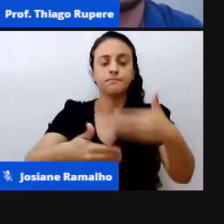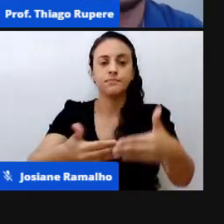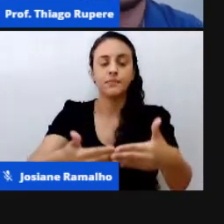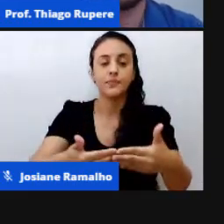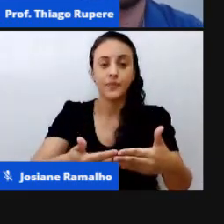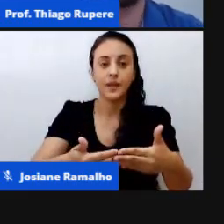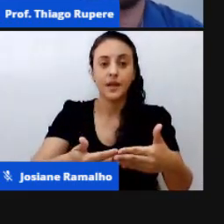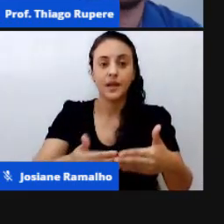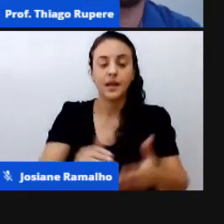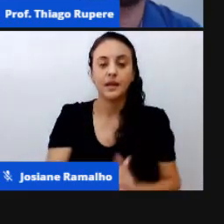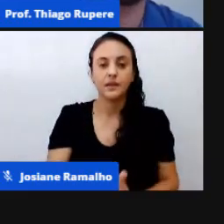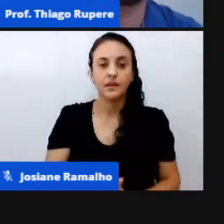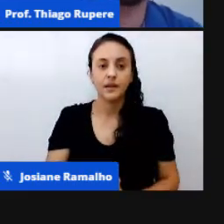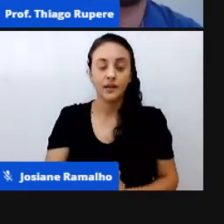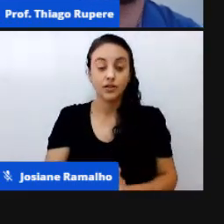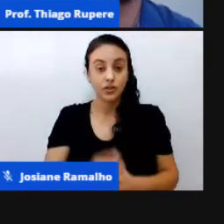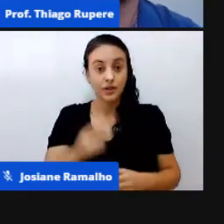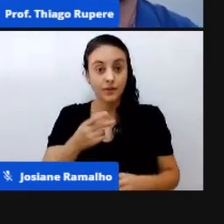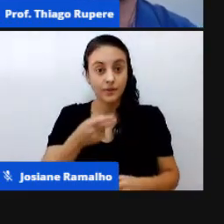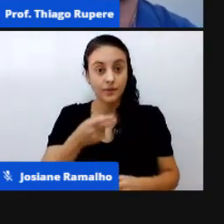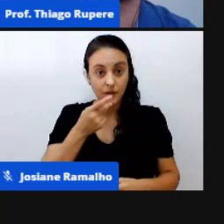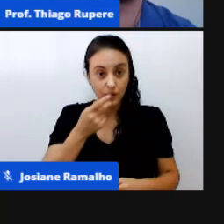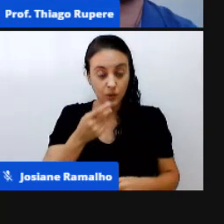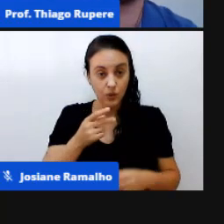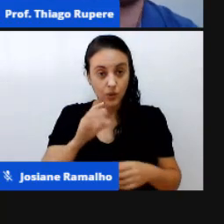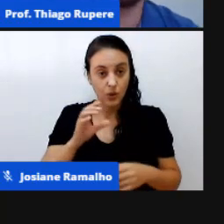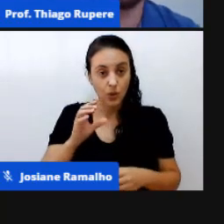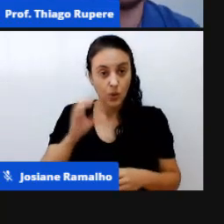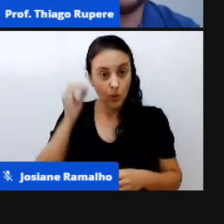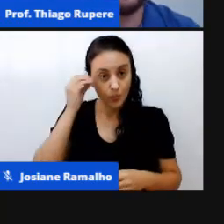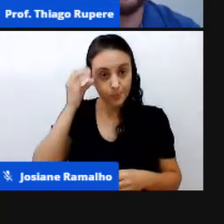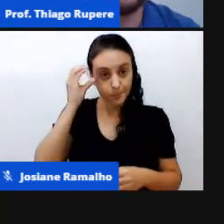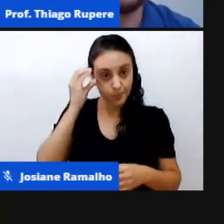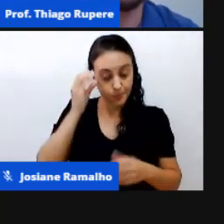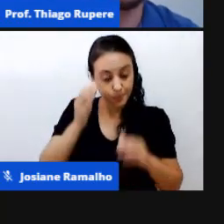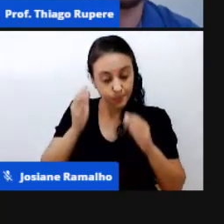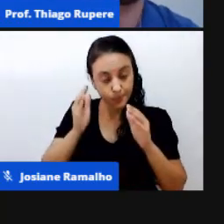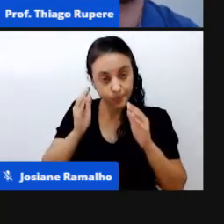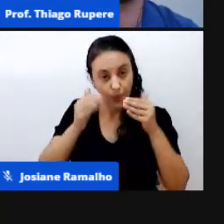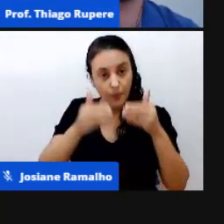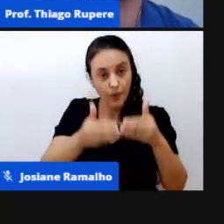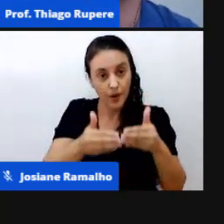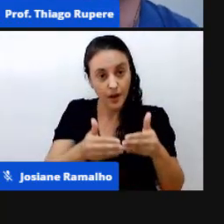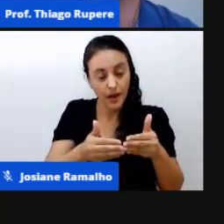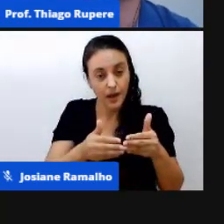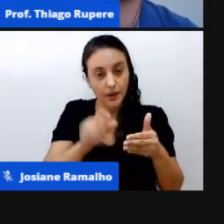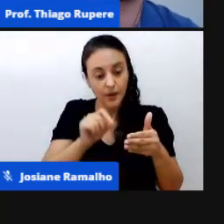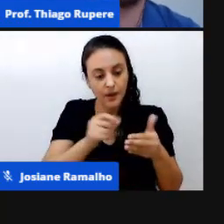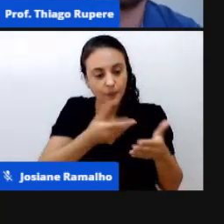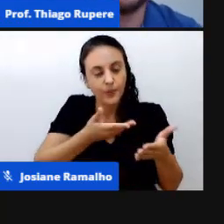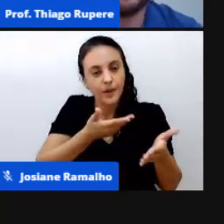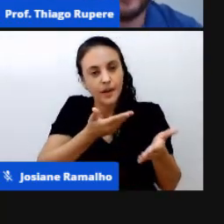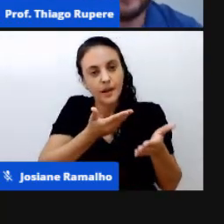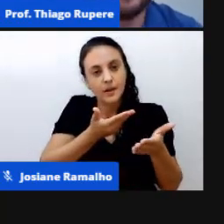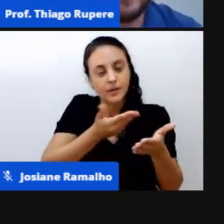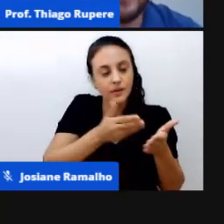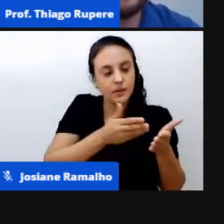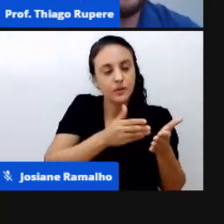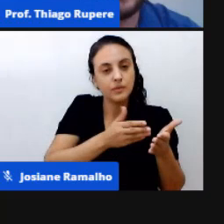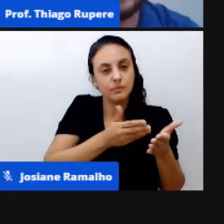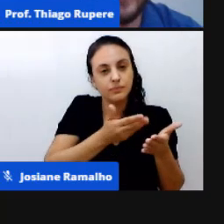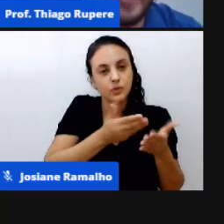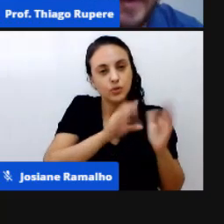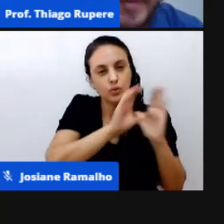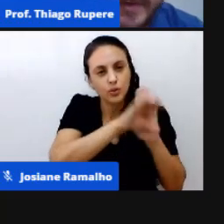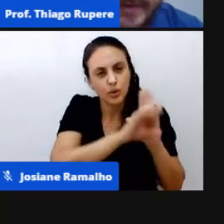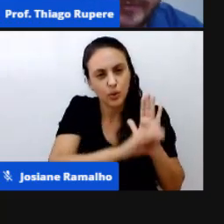conhecimento focado, por exemplo, nos parâmetros, nos conteúdos, nos referenciais curriculares. Mas ele,